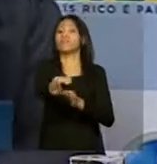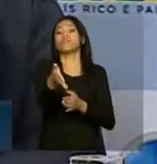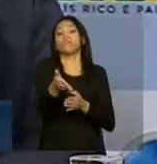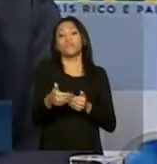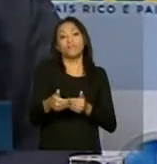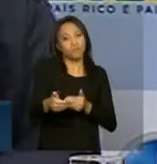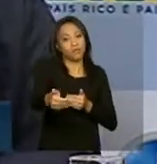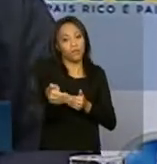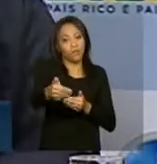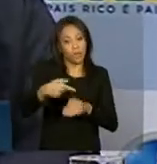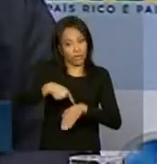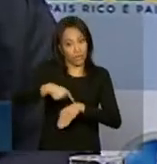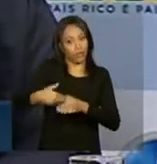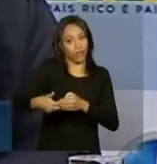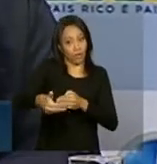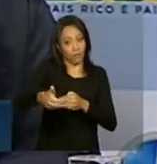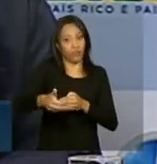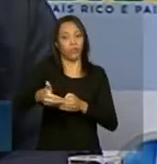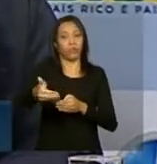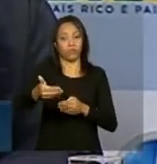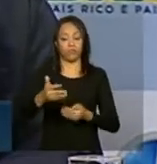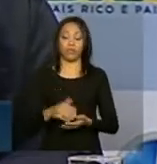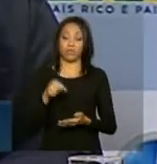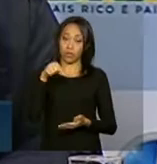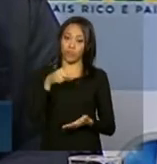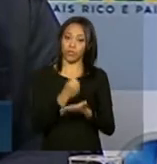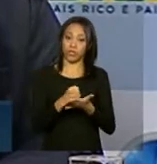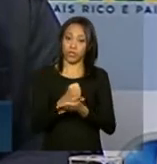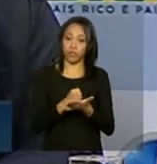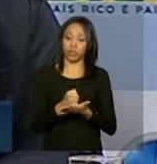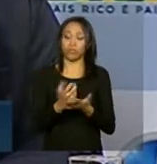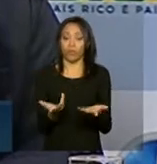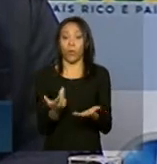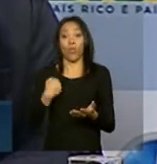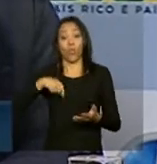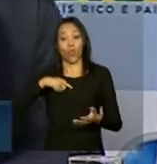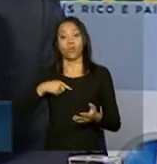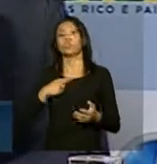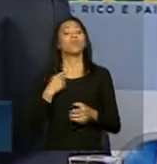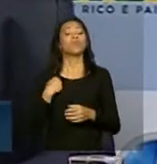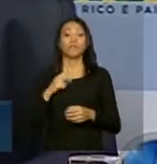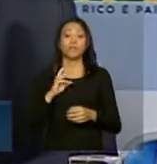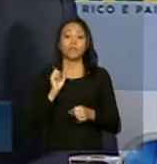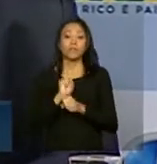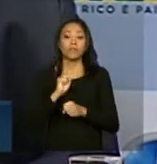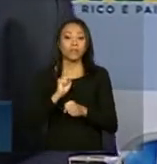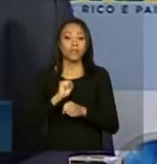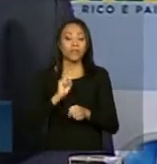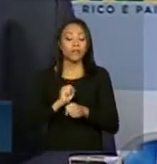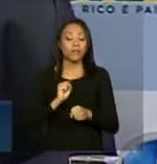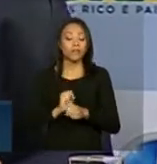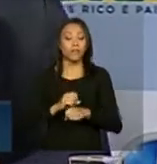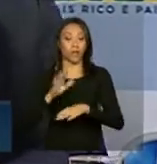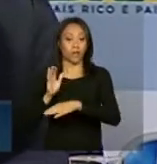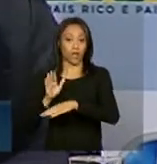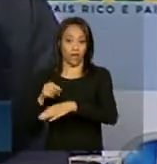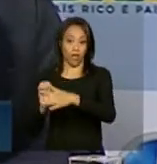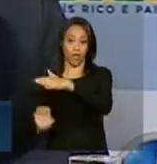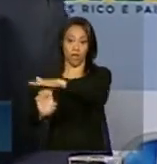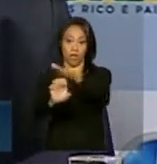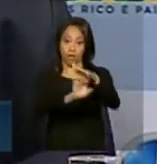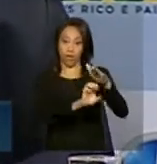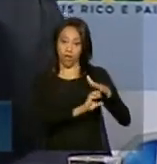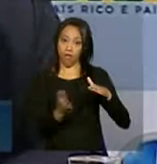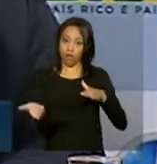e o fornecimento dessa medicação. Então, nós estamos dando esse prazo para que as operadoras organizem a compra dessas